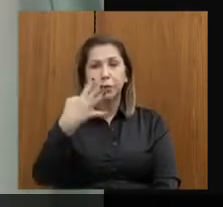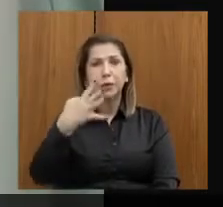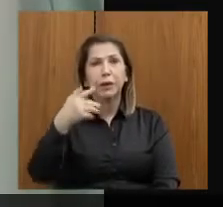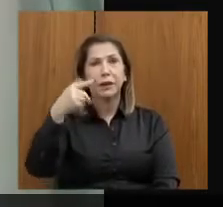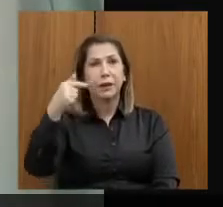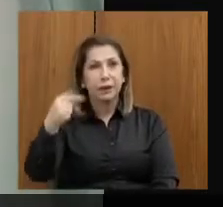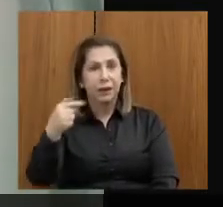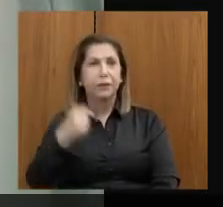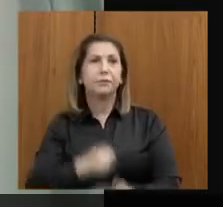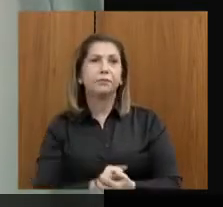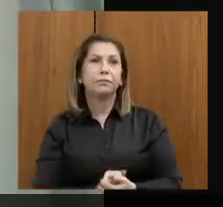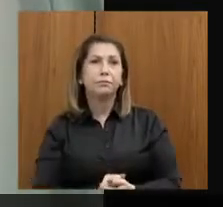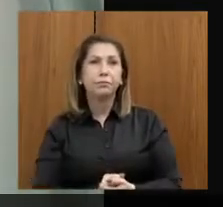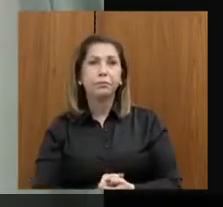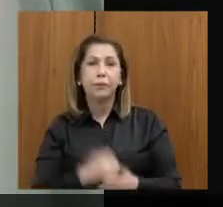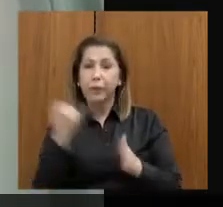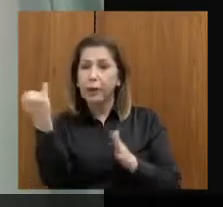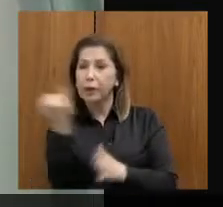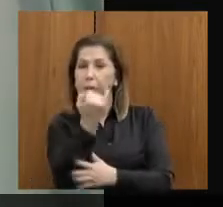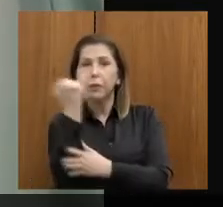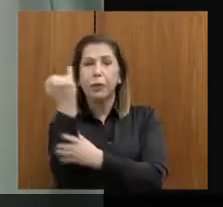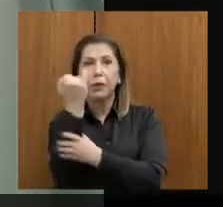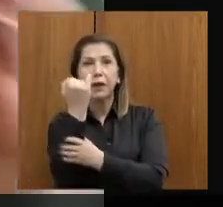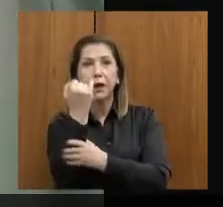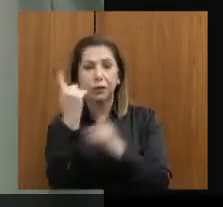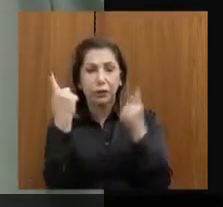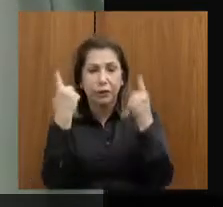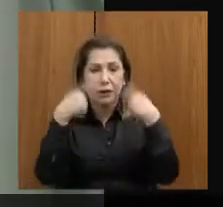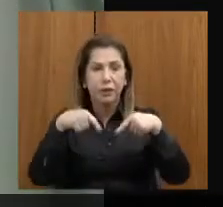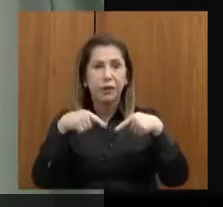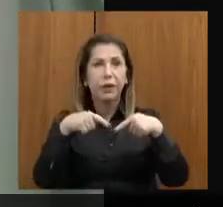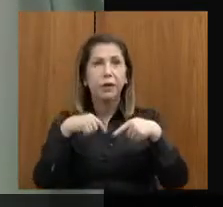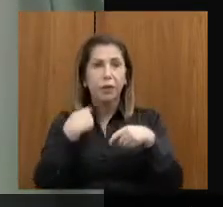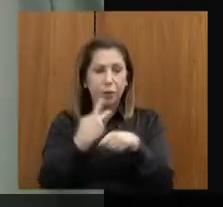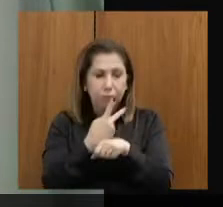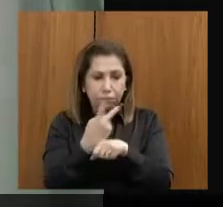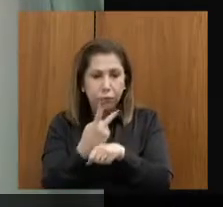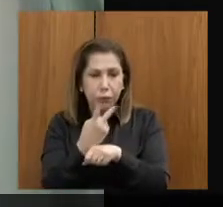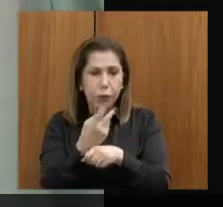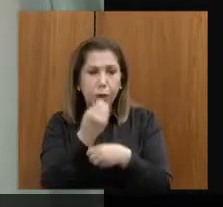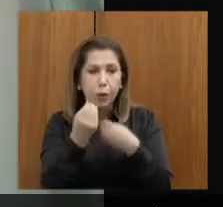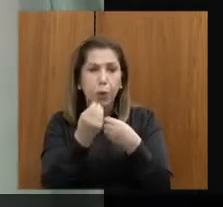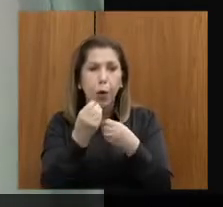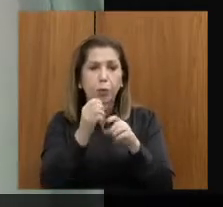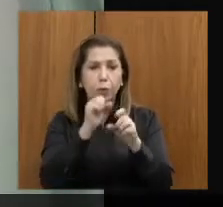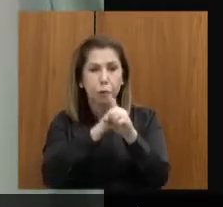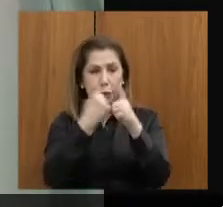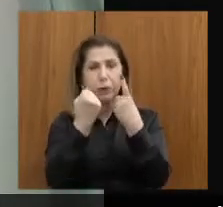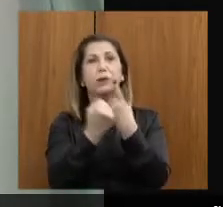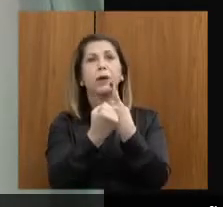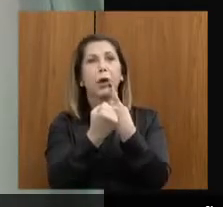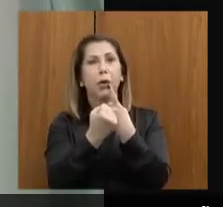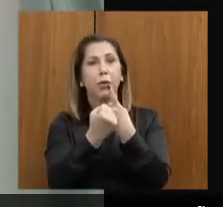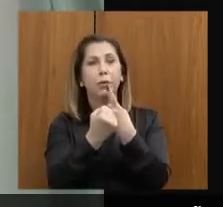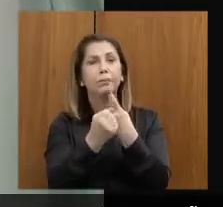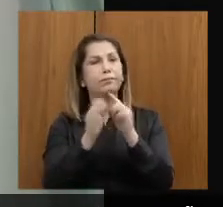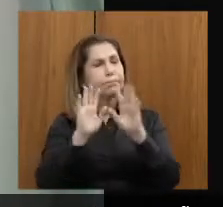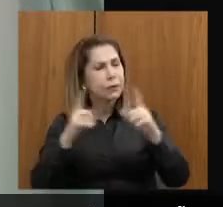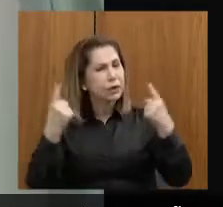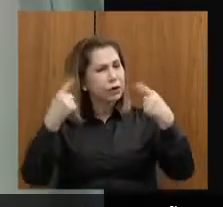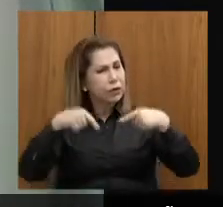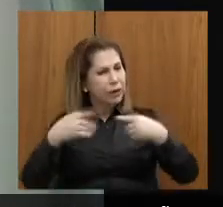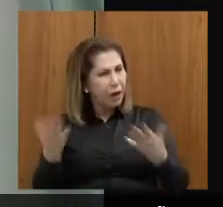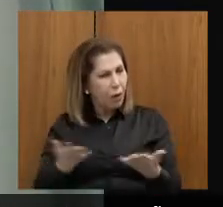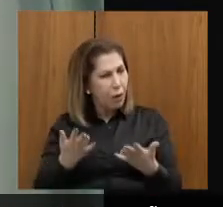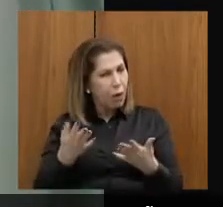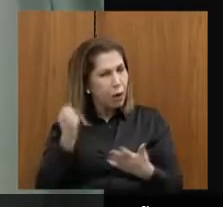e nos trouxe também grandes desafios dever de dar bronca de solicitar social e é mas esses desafios né não